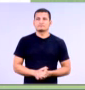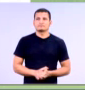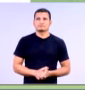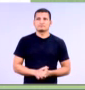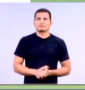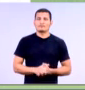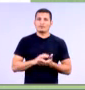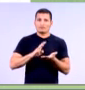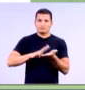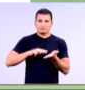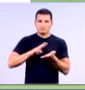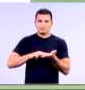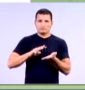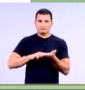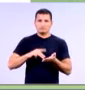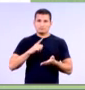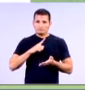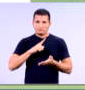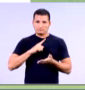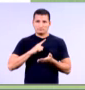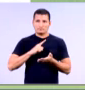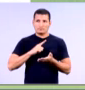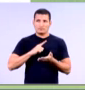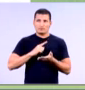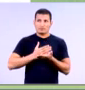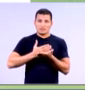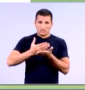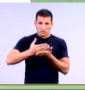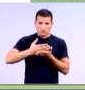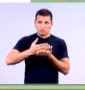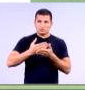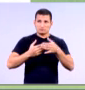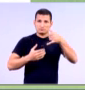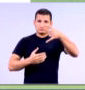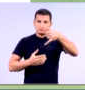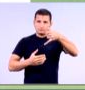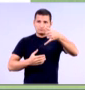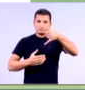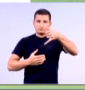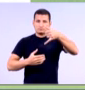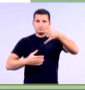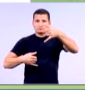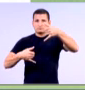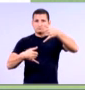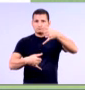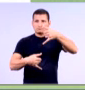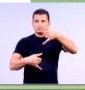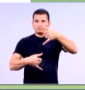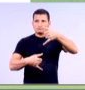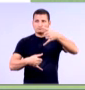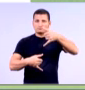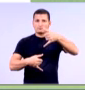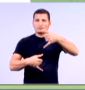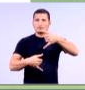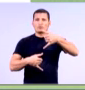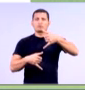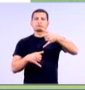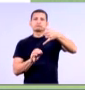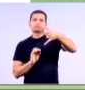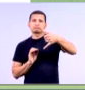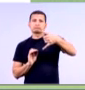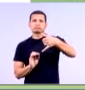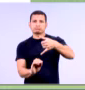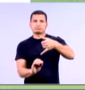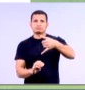O método, ele tem o início do método e o fim do método. E o que eu vou colocar dentro do método?